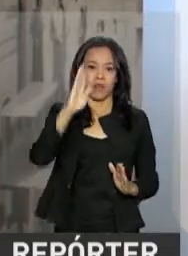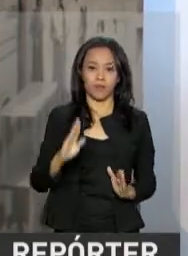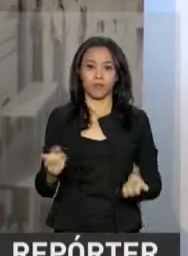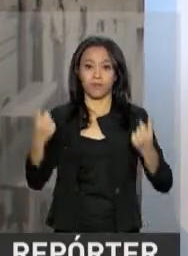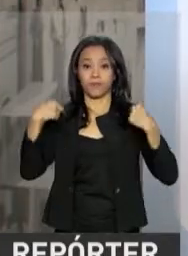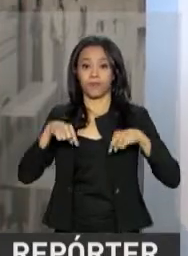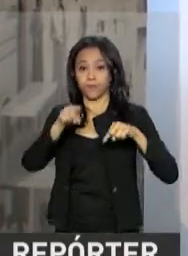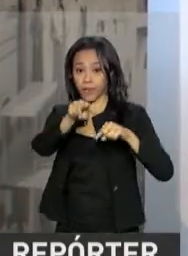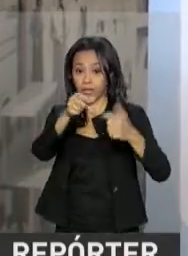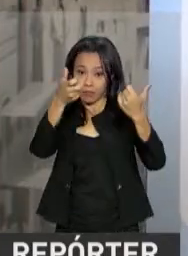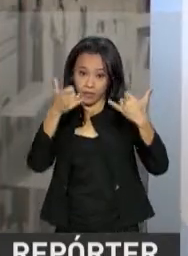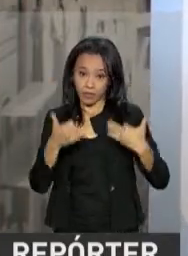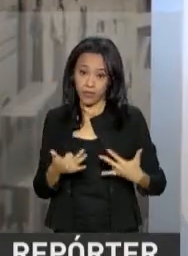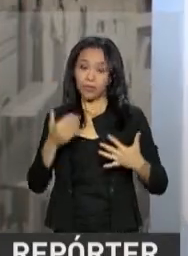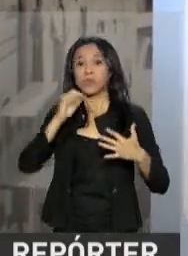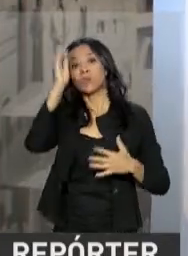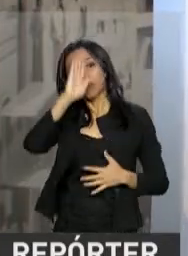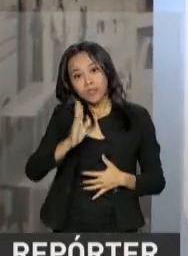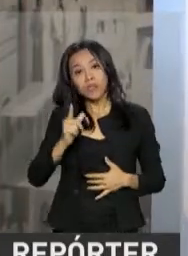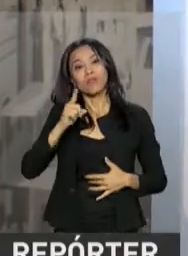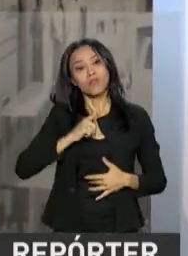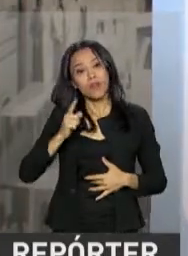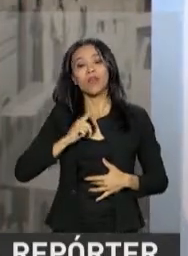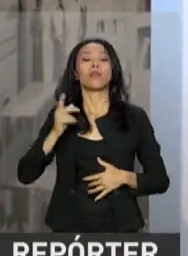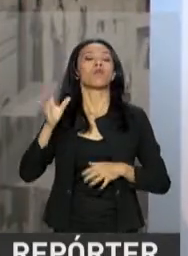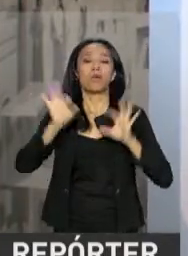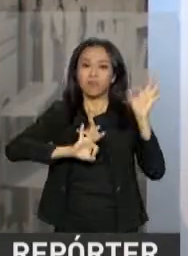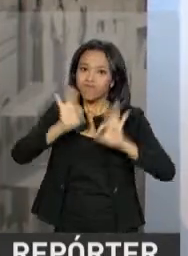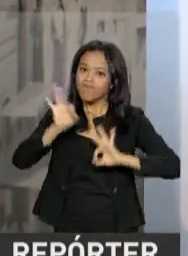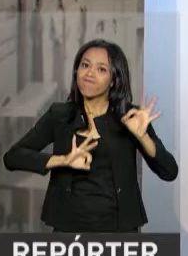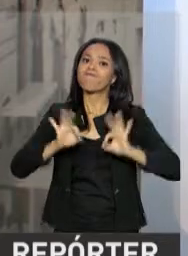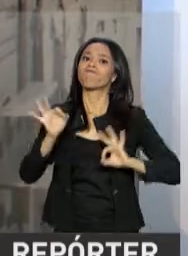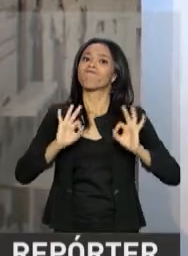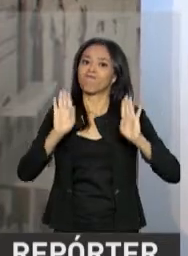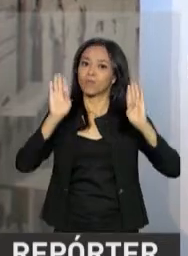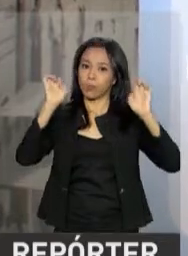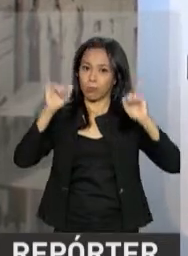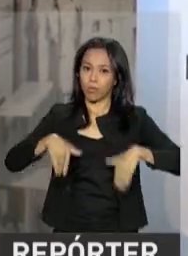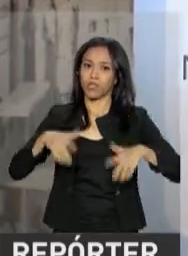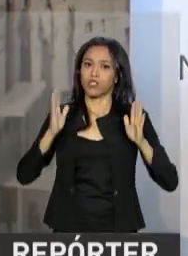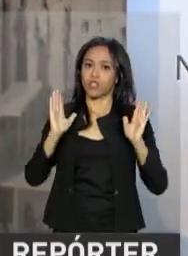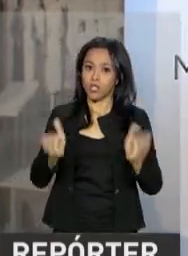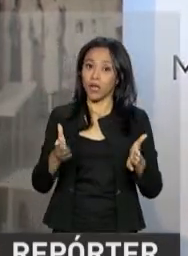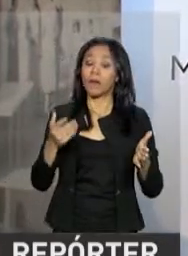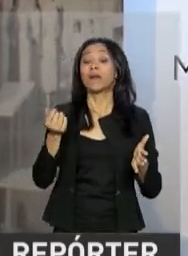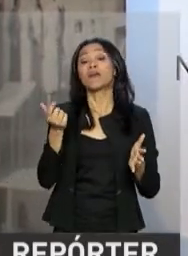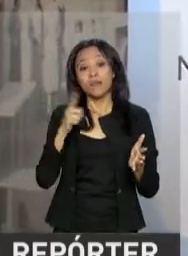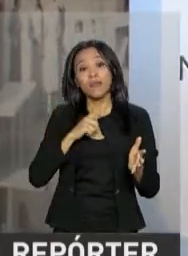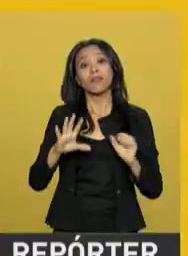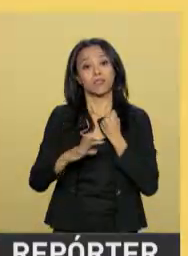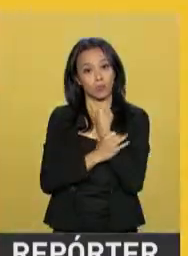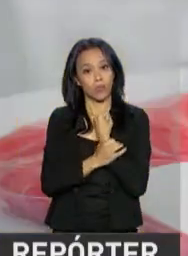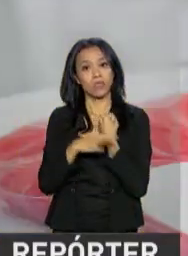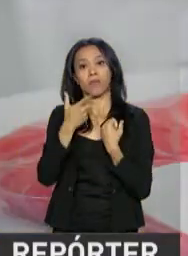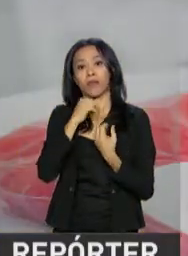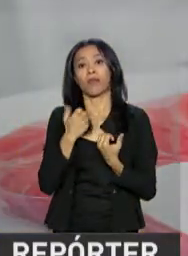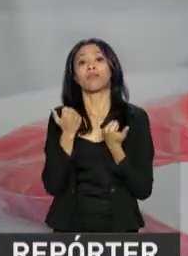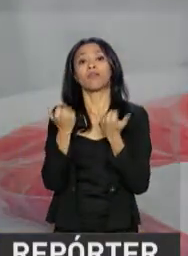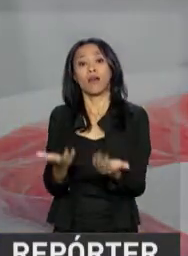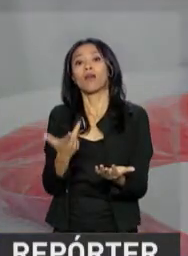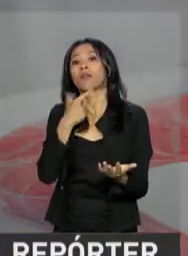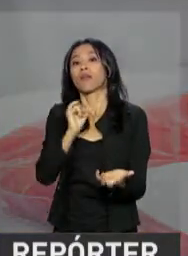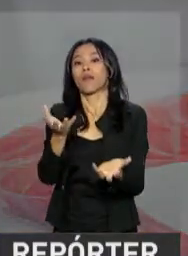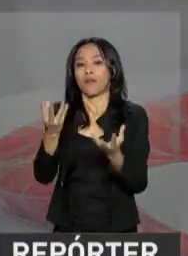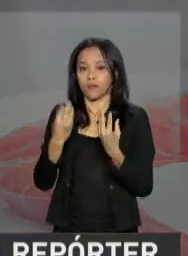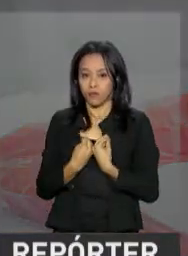estruturada para receber a coleta tratado devidamente o sonho do outro segurança para quem doa a quem recebe no brasil pessoas